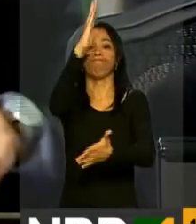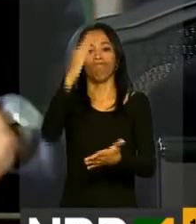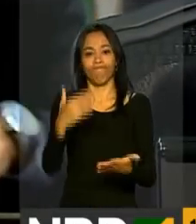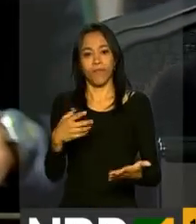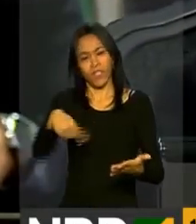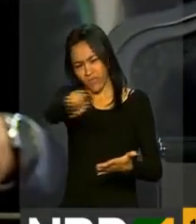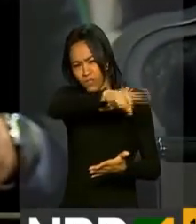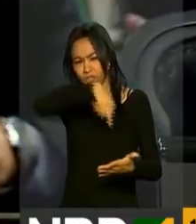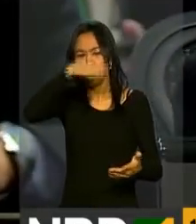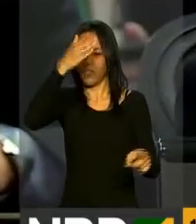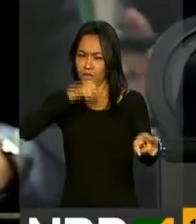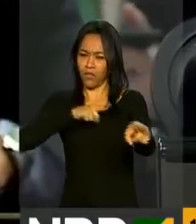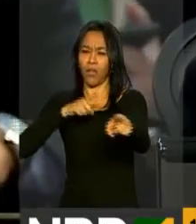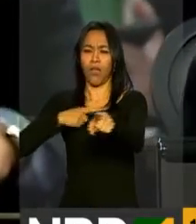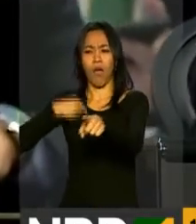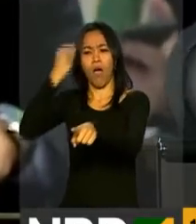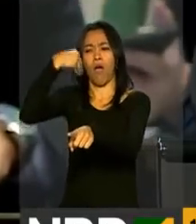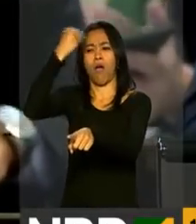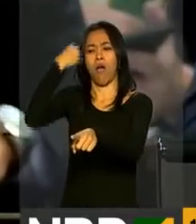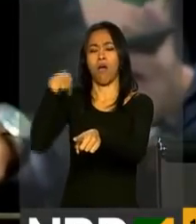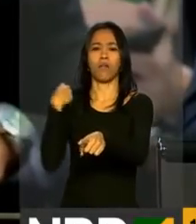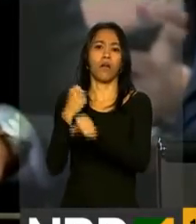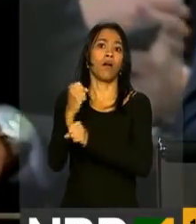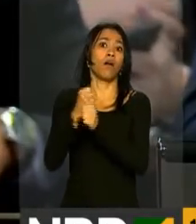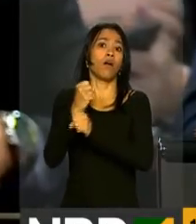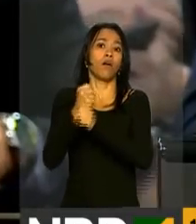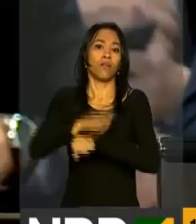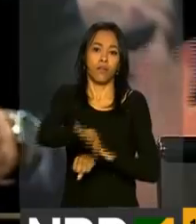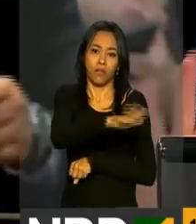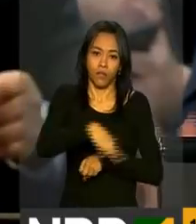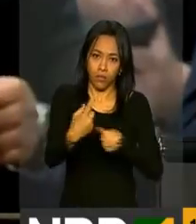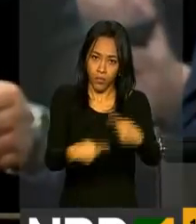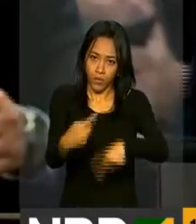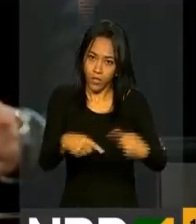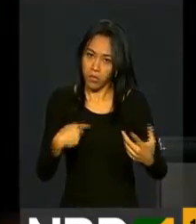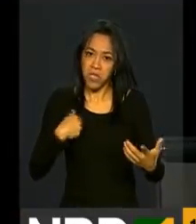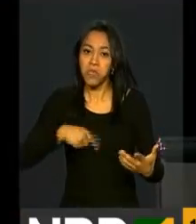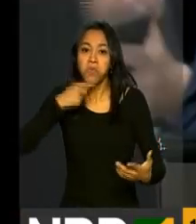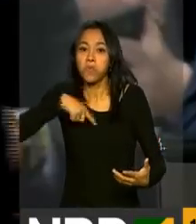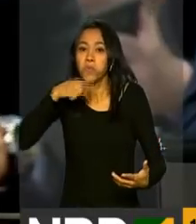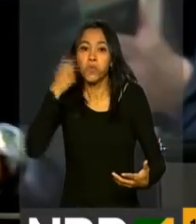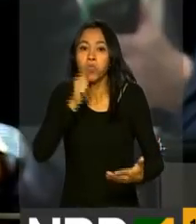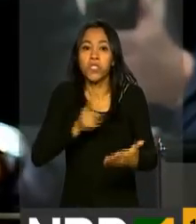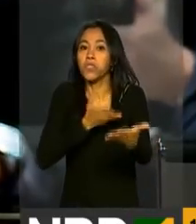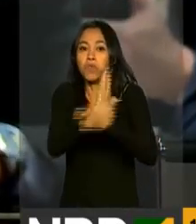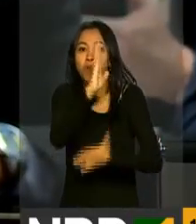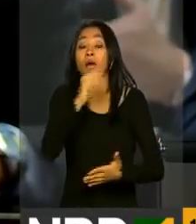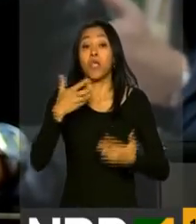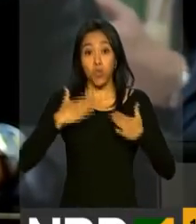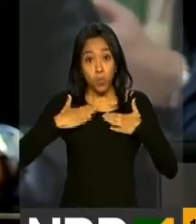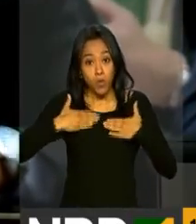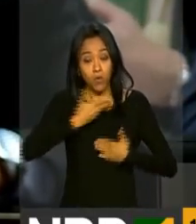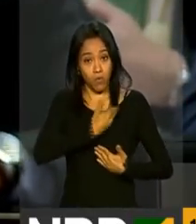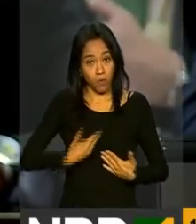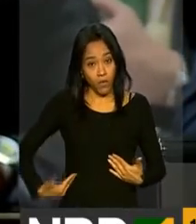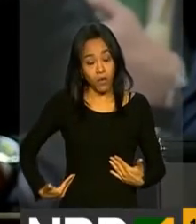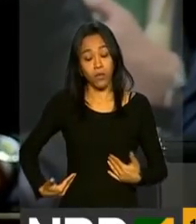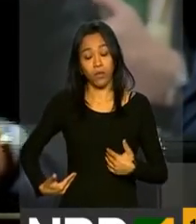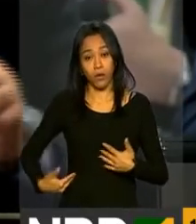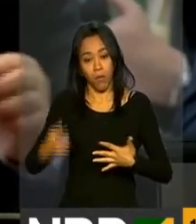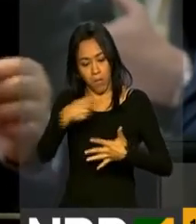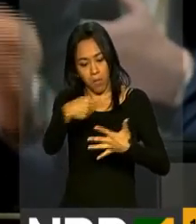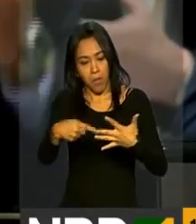estrada na área política mas elas não foram levados a efeito este meu brevíssimo tempo de governo elas todas estão sendo